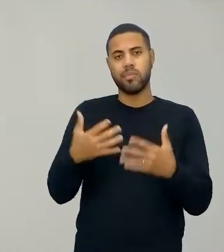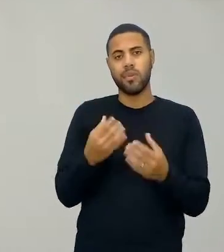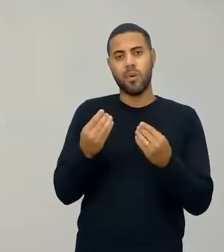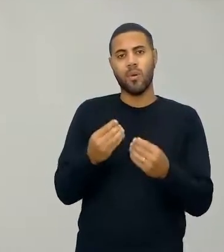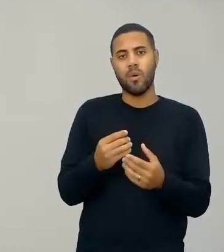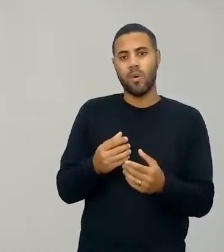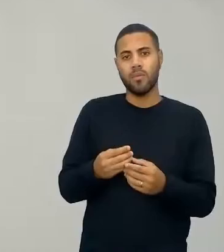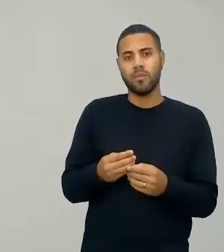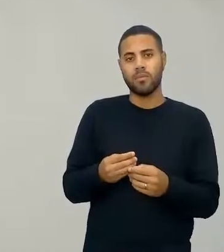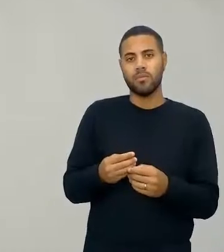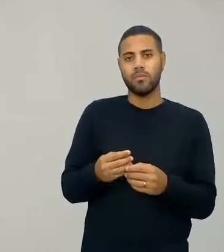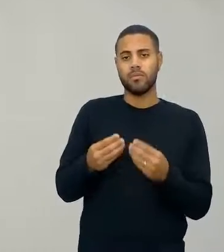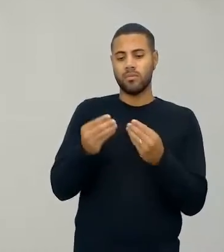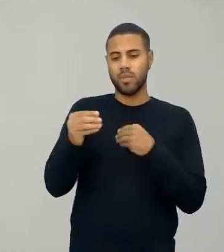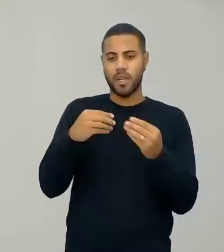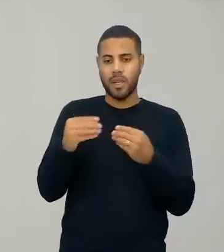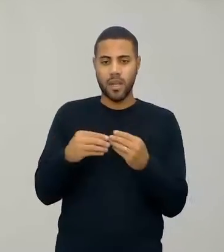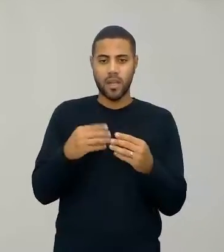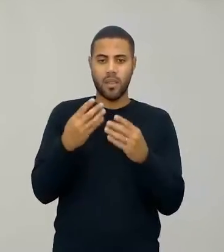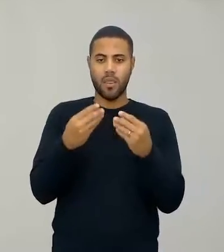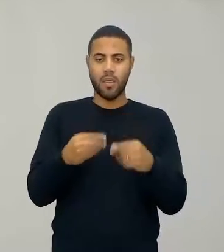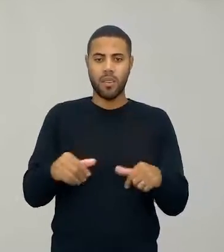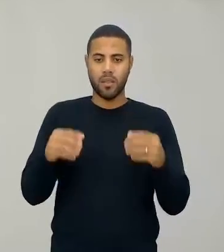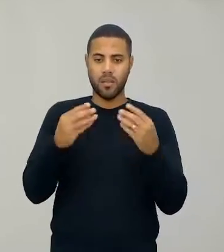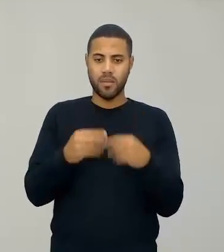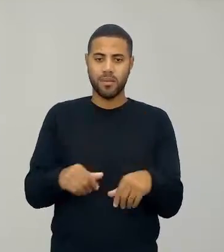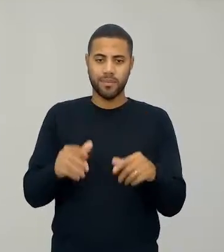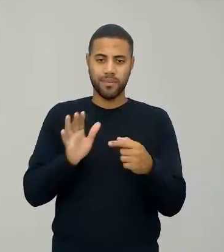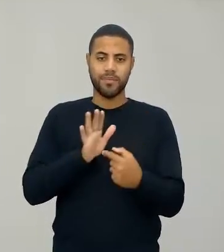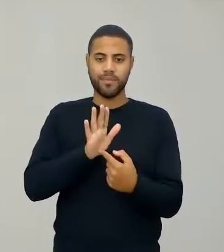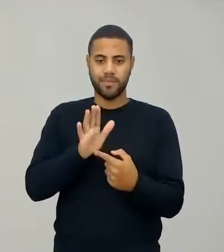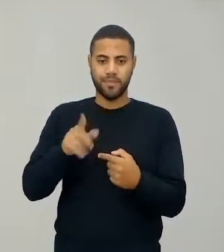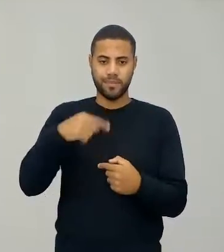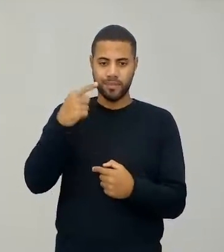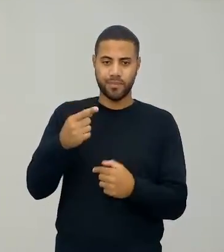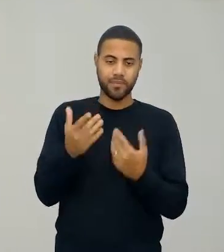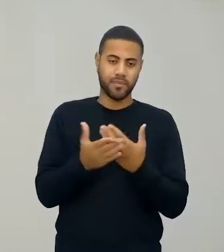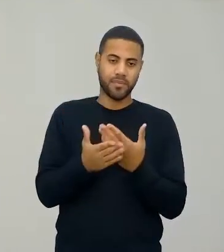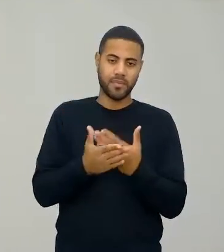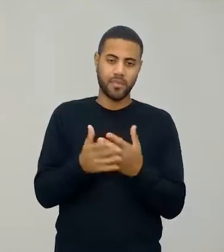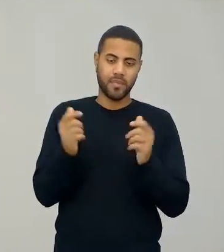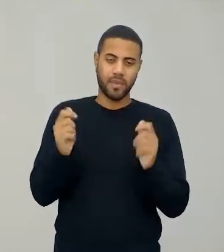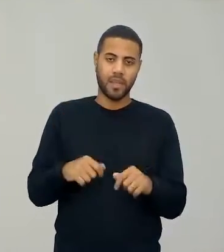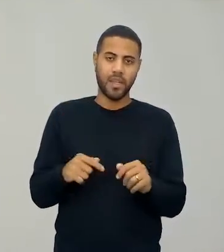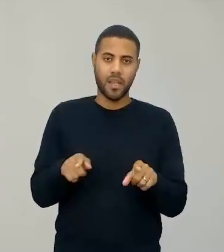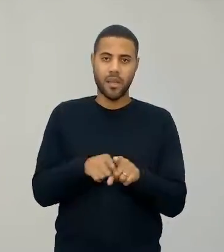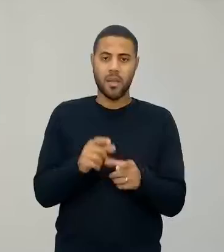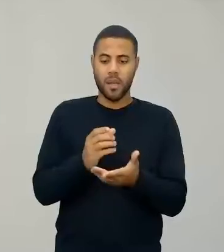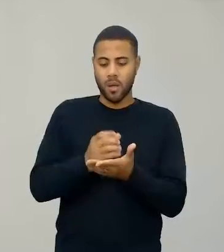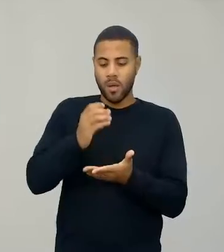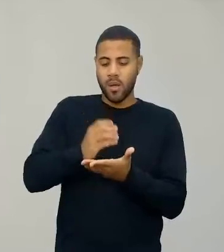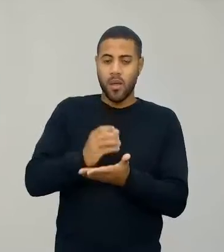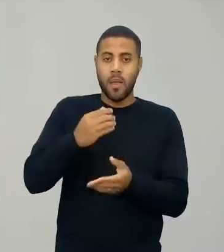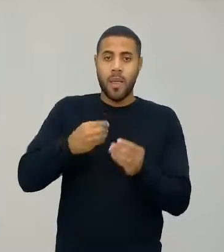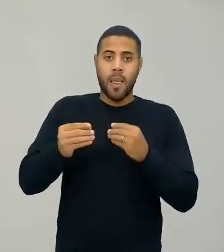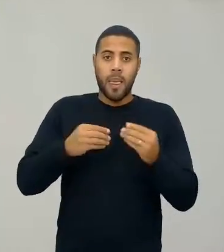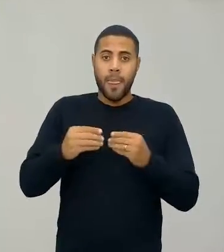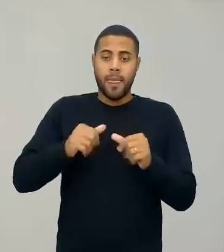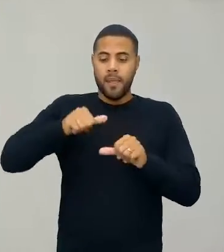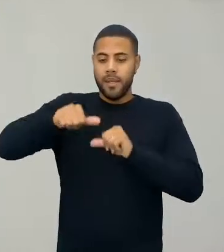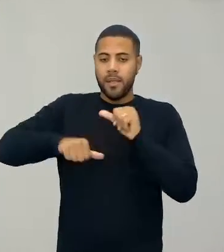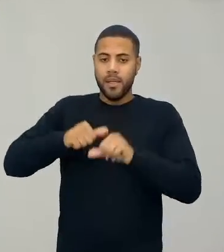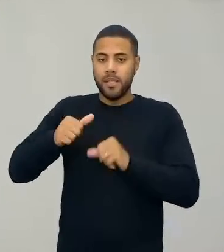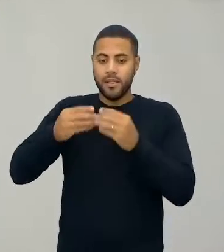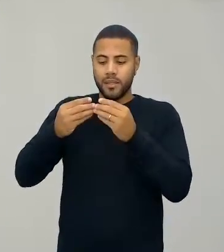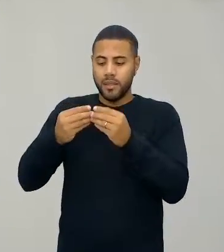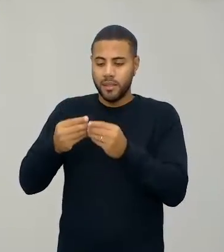Reciclagem, nós veremos isso mais para frente, né? Como a gente pode reciclar aquele copinho de plástico, ele pode virar alguma outra coisa